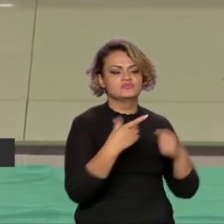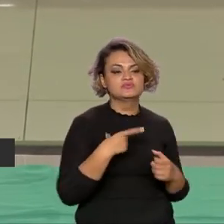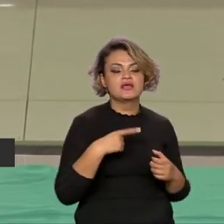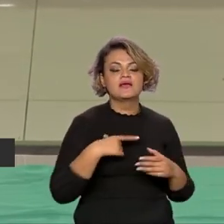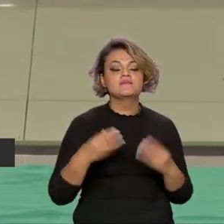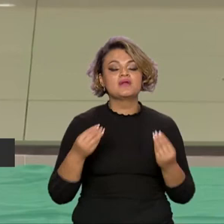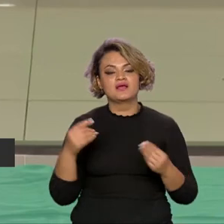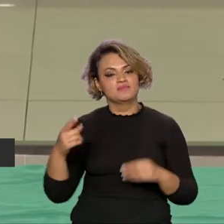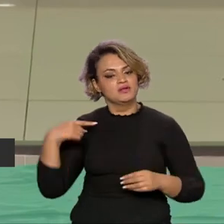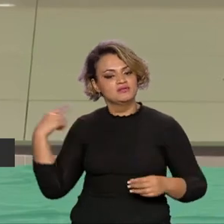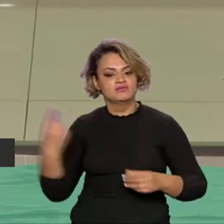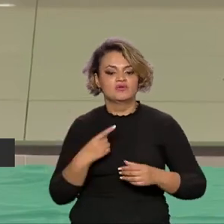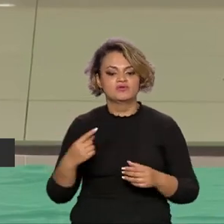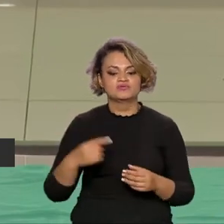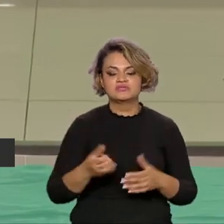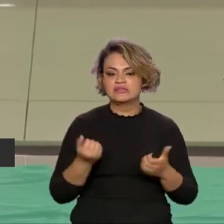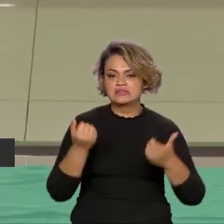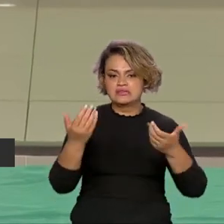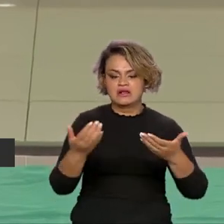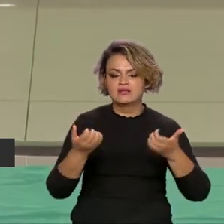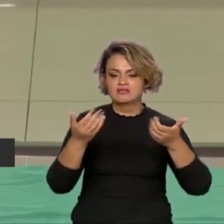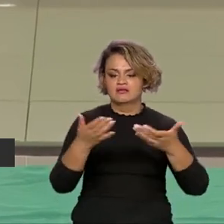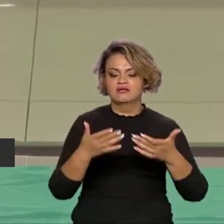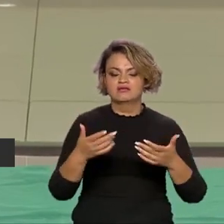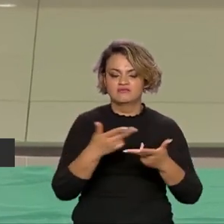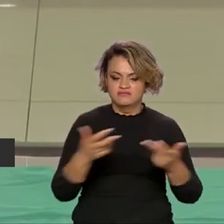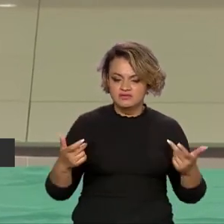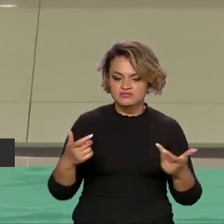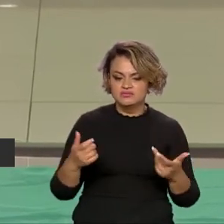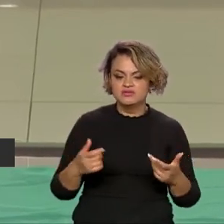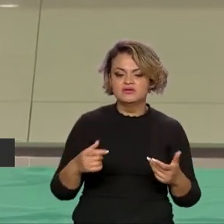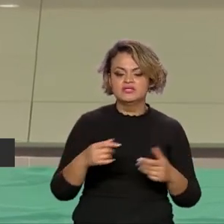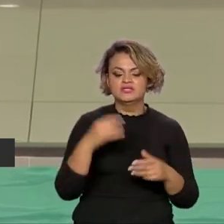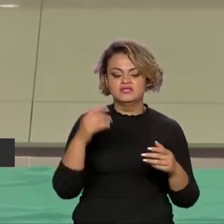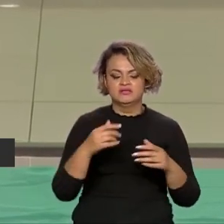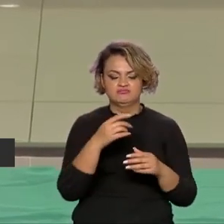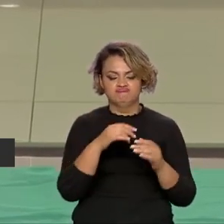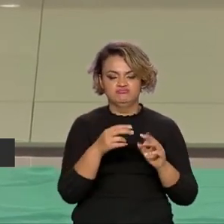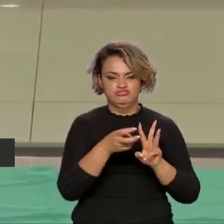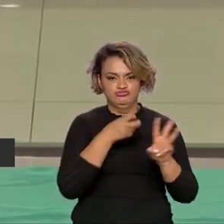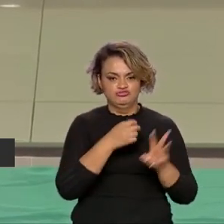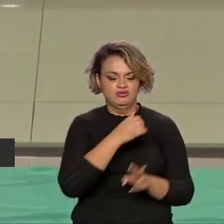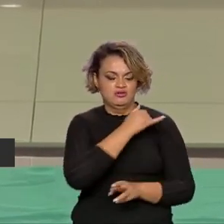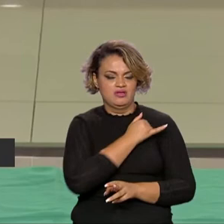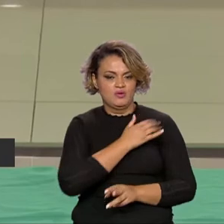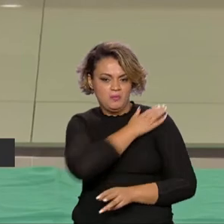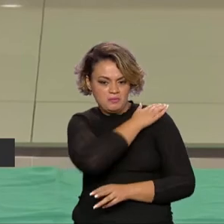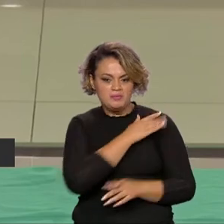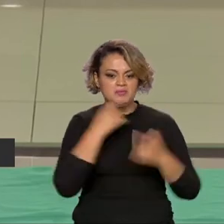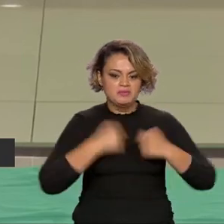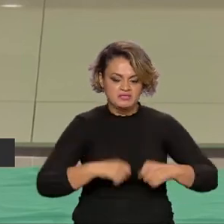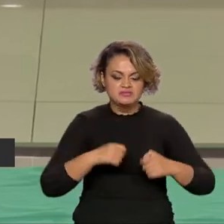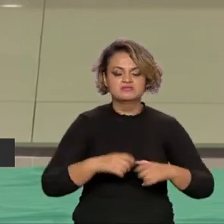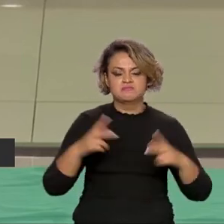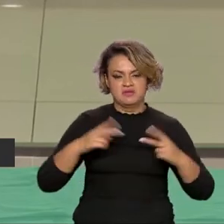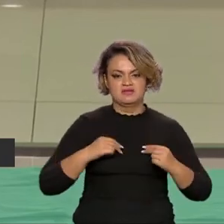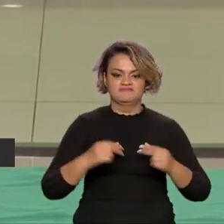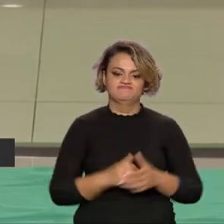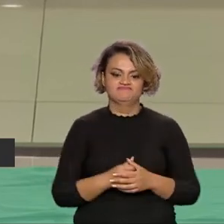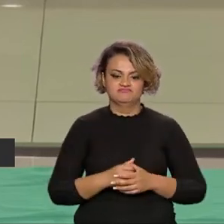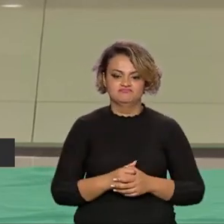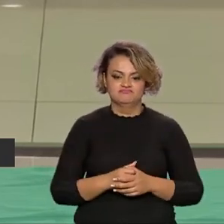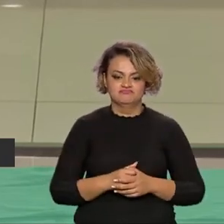nós possamos fazer as entregas que os Yanomamis precisam e merecem.